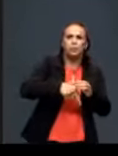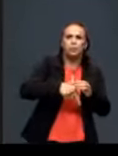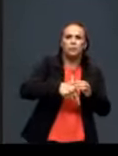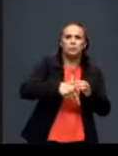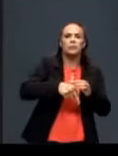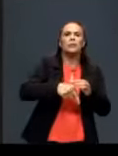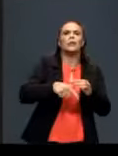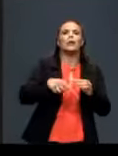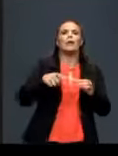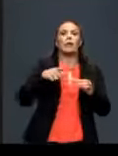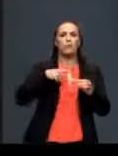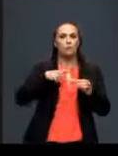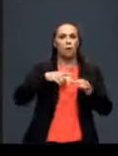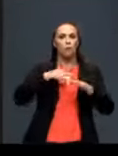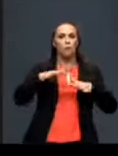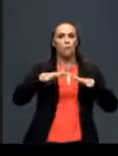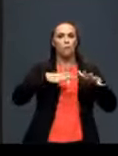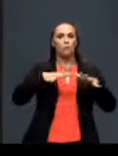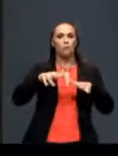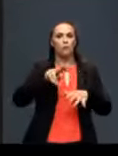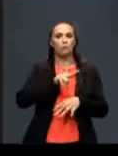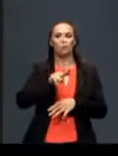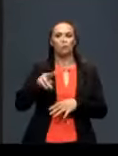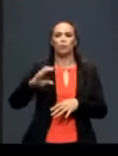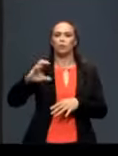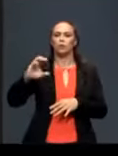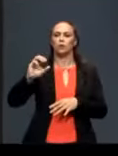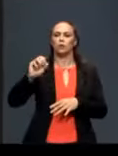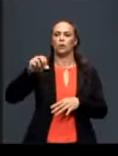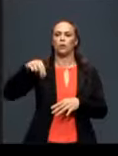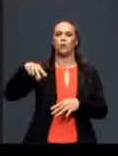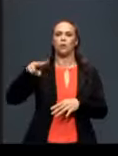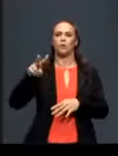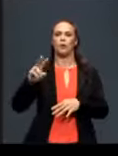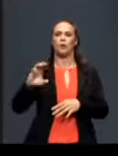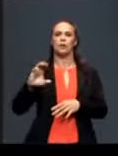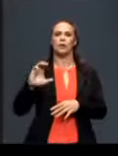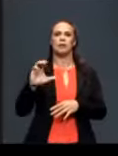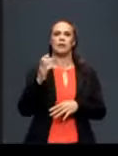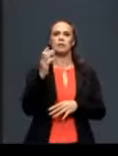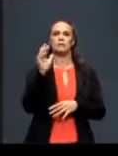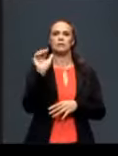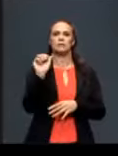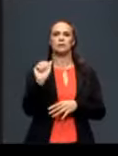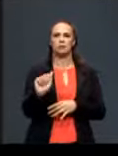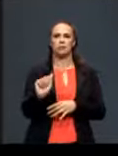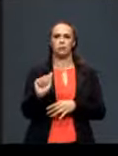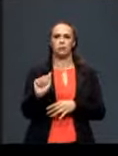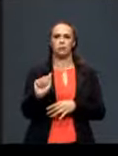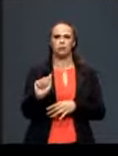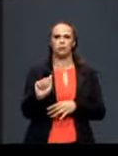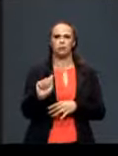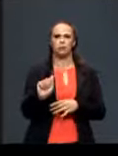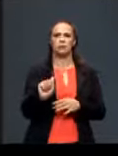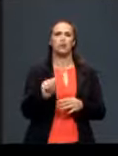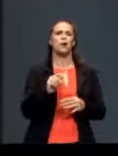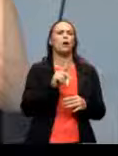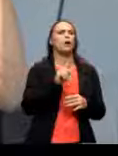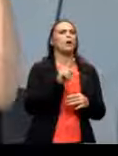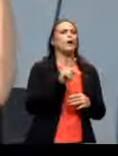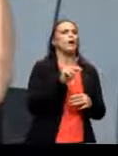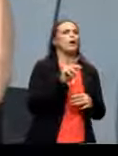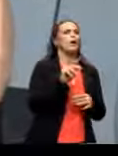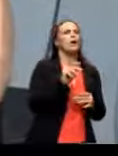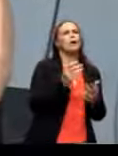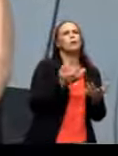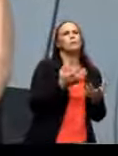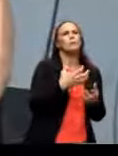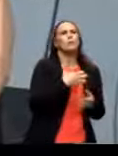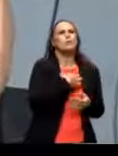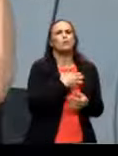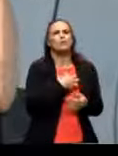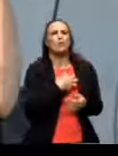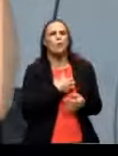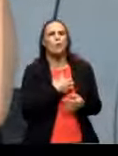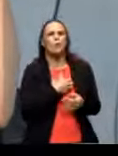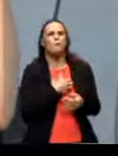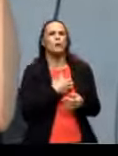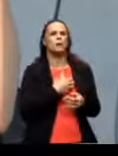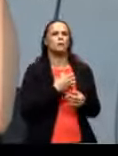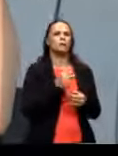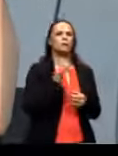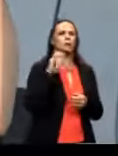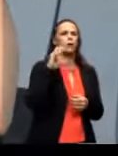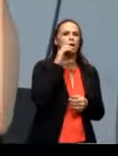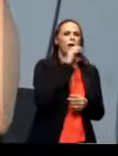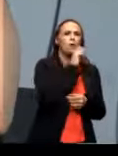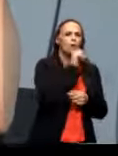Alguma relação com a convecção estudada nas formas de propagação de calor? Ok. Esse assunto foi a Isabela, né, que trabalhou